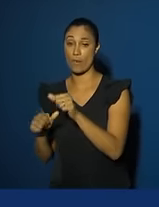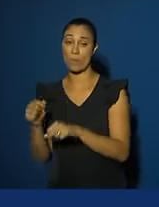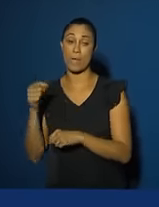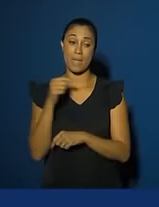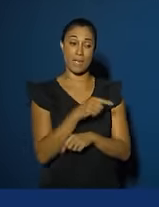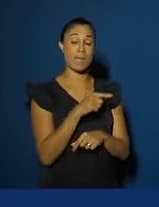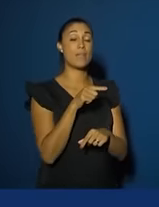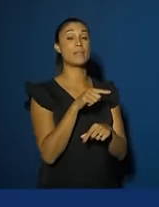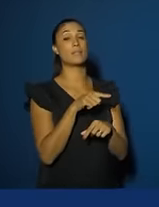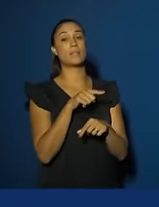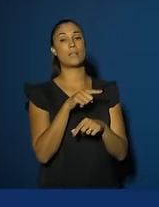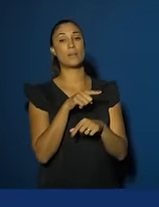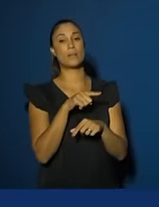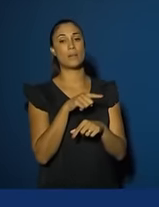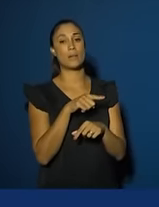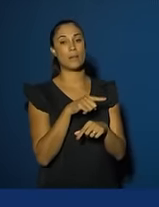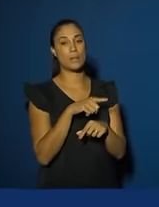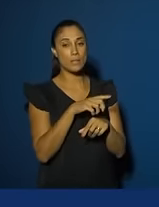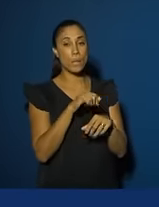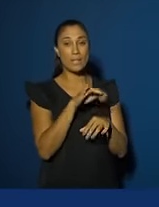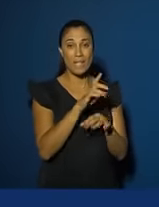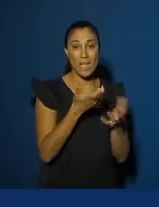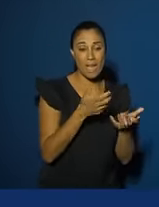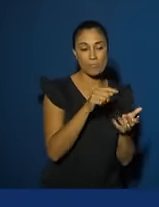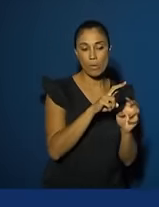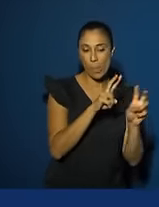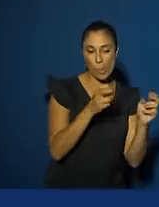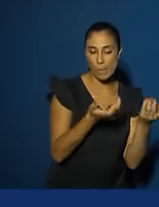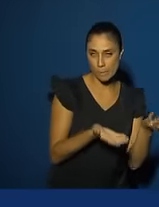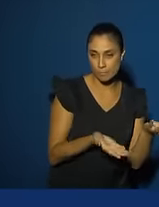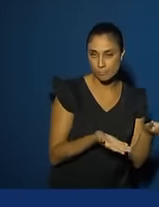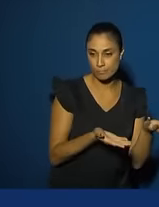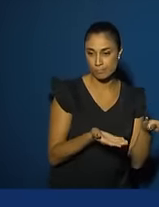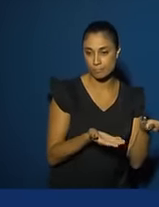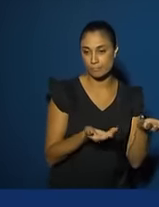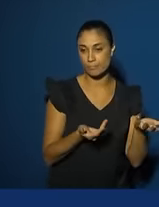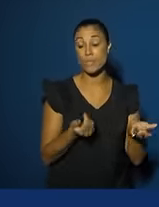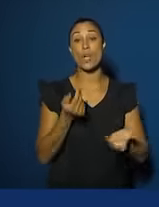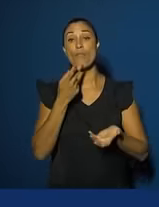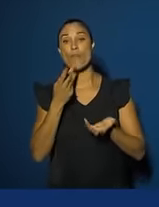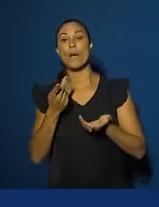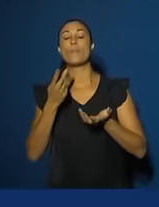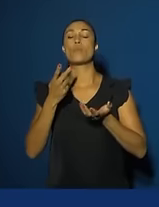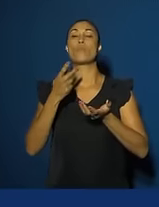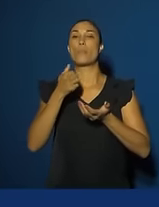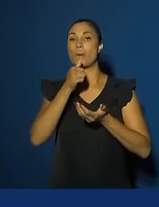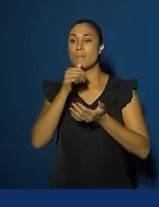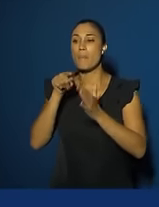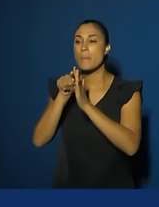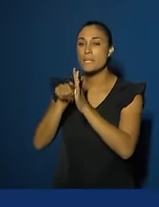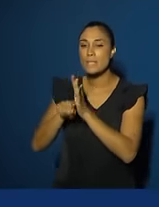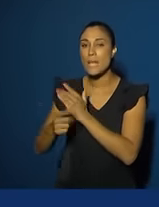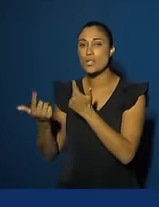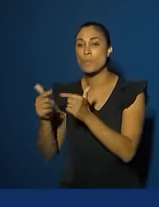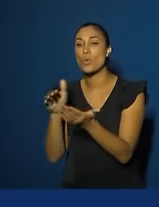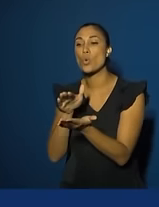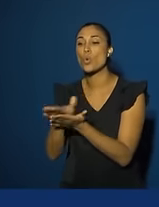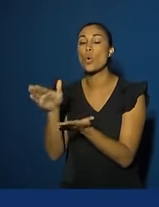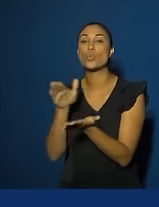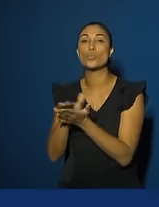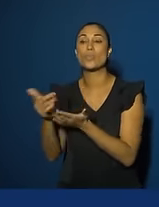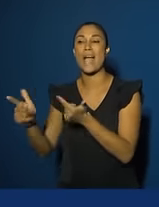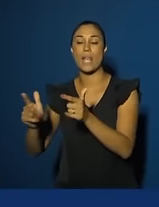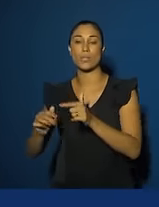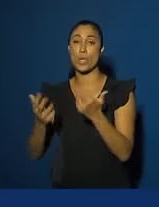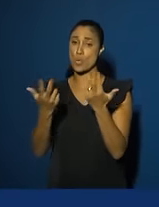honera o cofre público então será que é disso que nós estamos falando bom vamos nos debruçar sobre sobre gasto primário